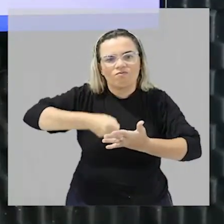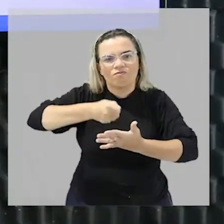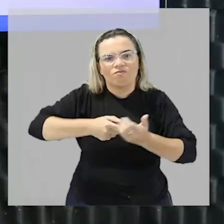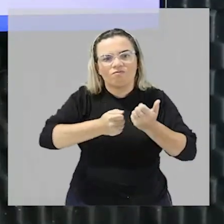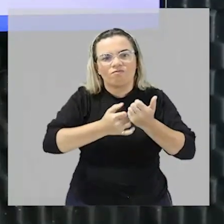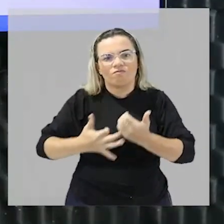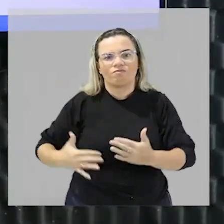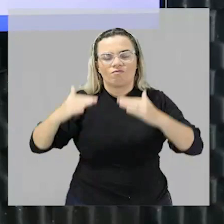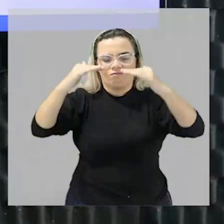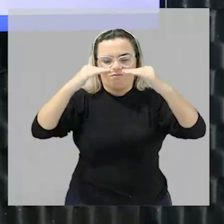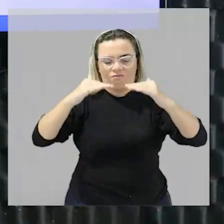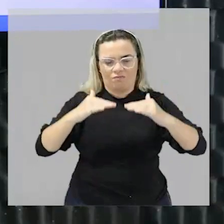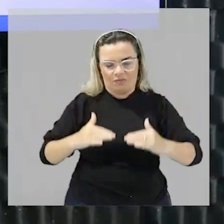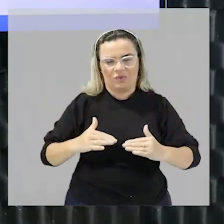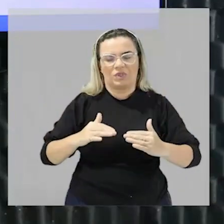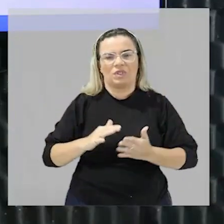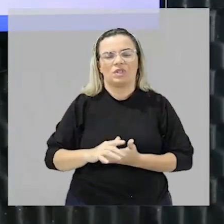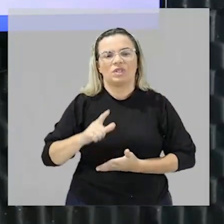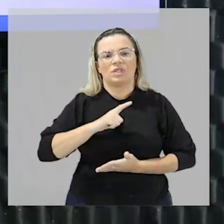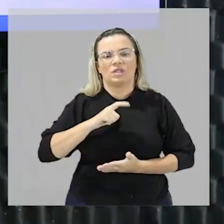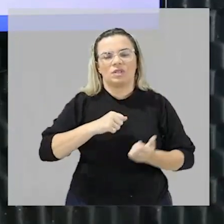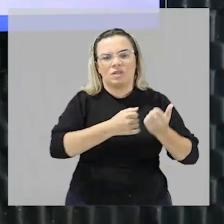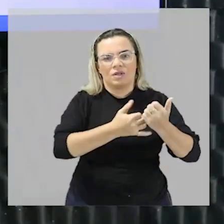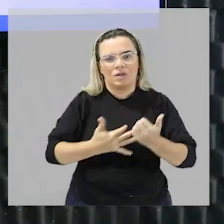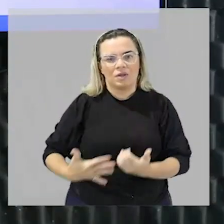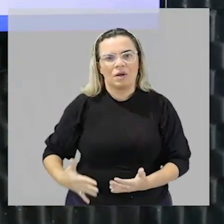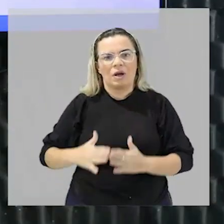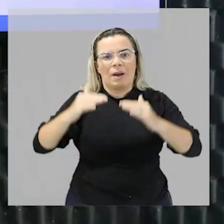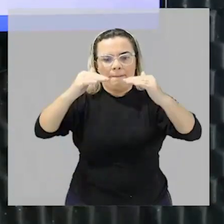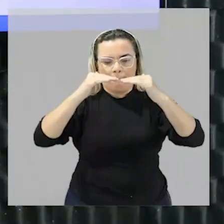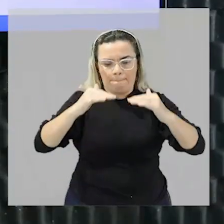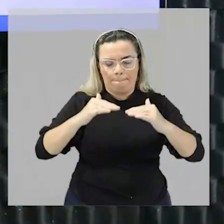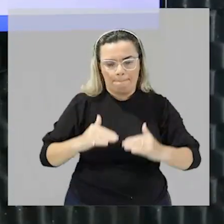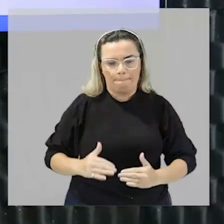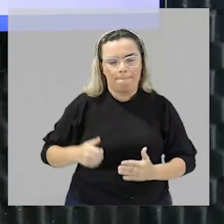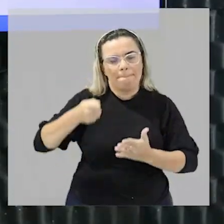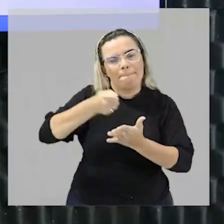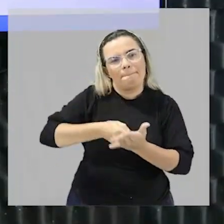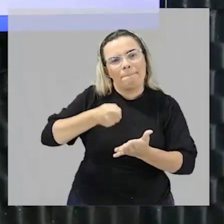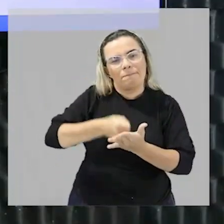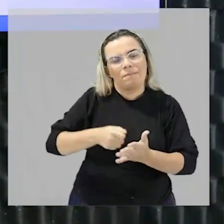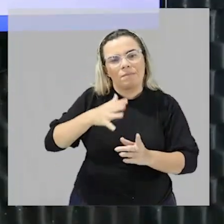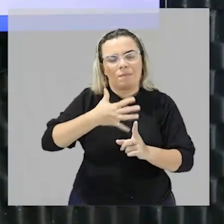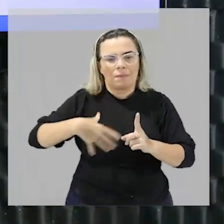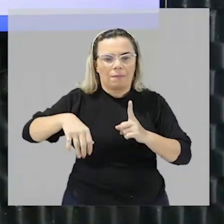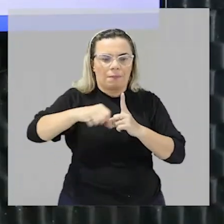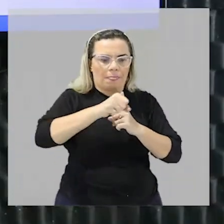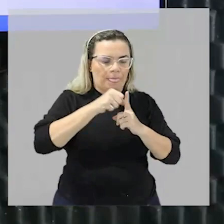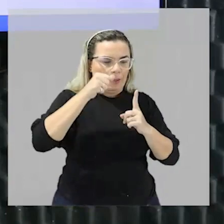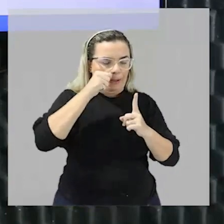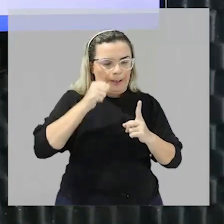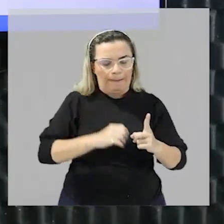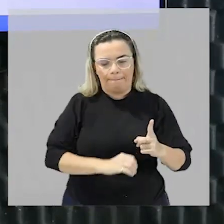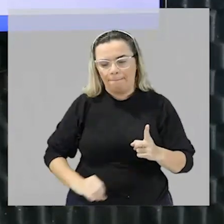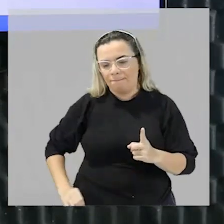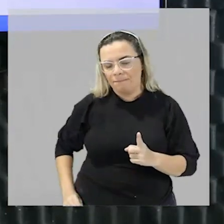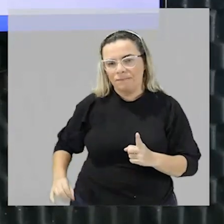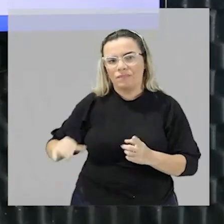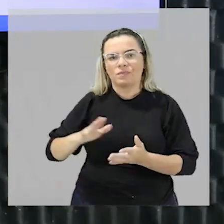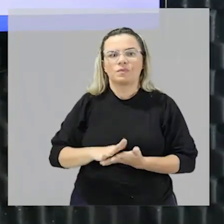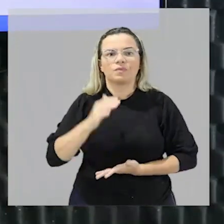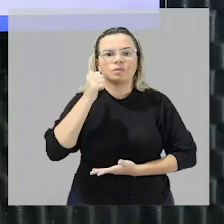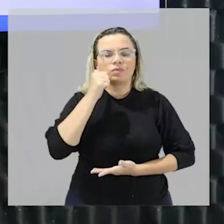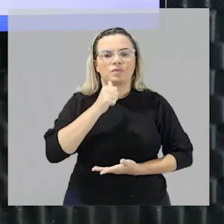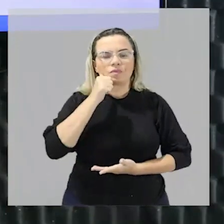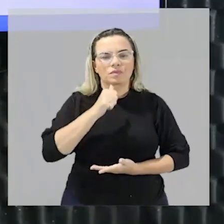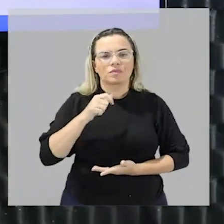hierarquia. Existe uma rigidez hierárquica nessa sociedade imperial, mesmo para uma